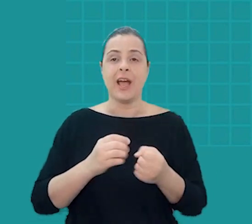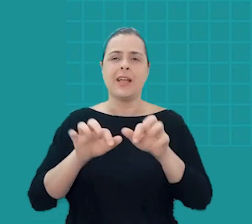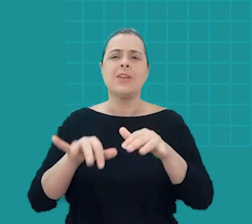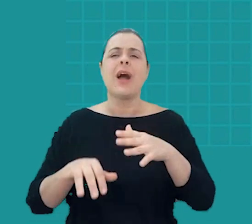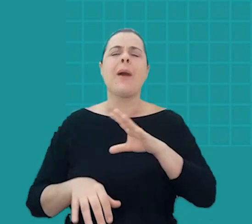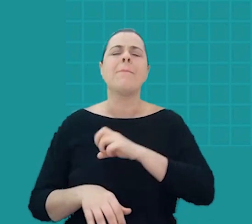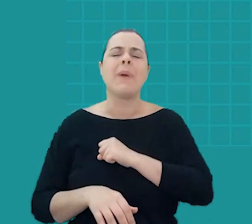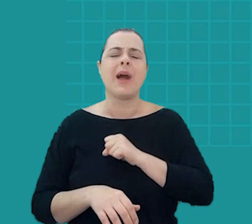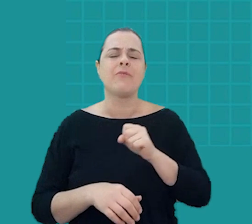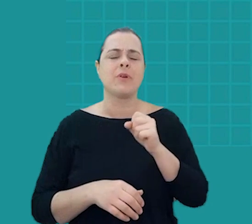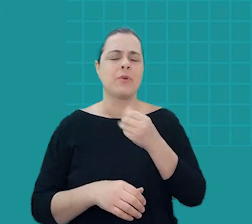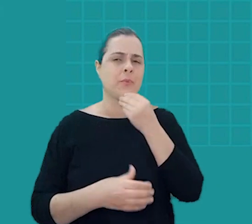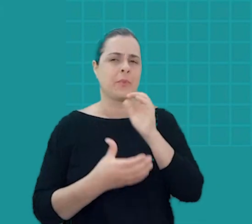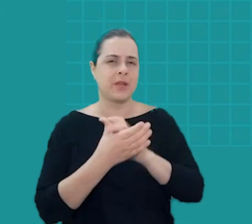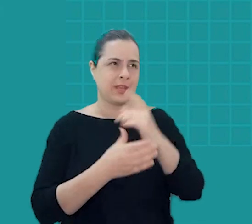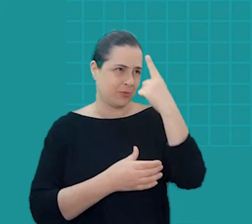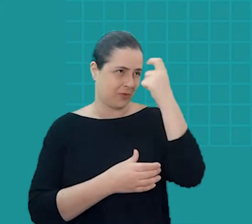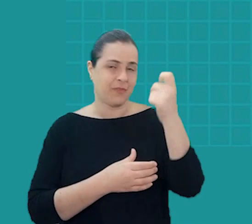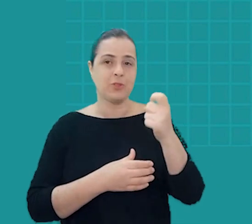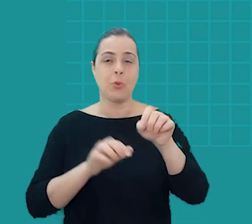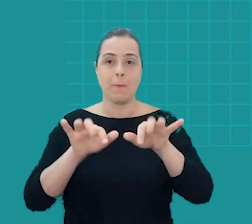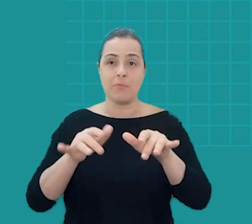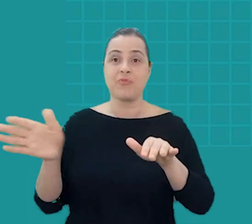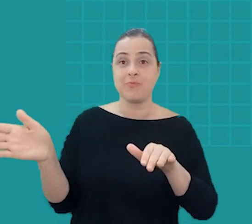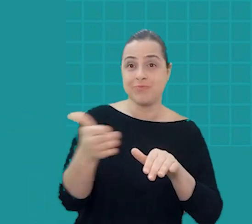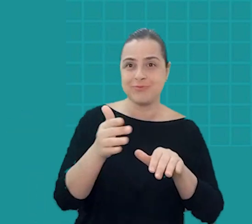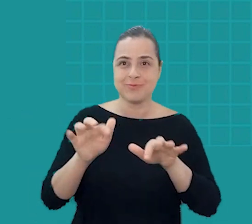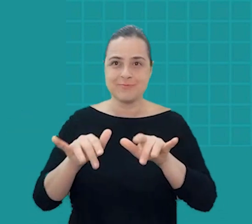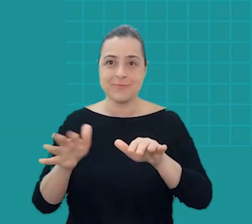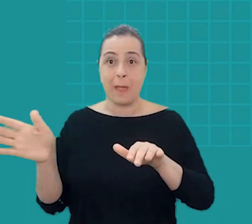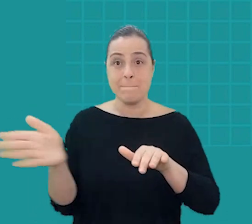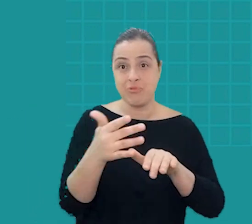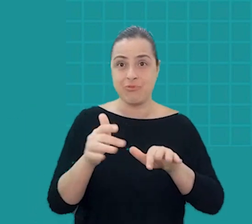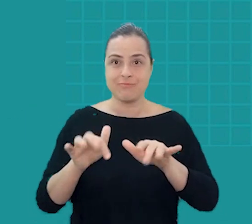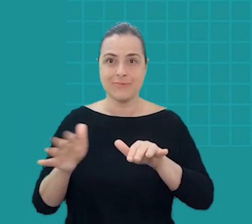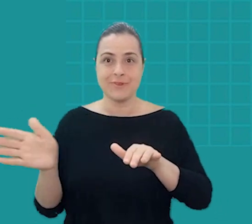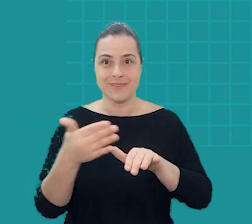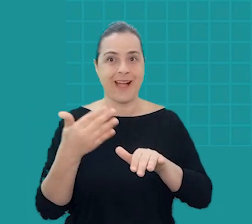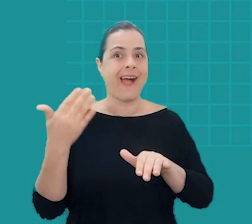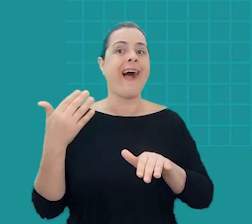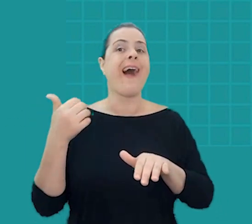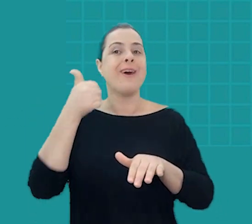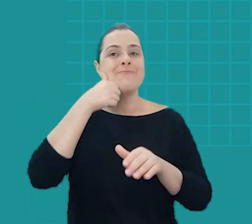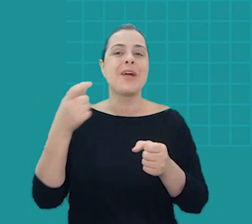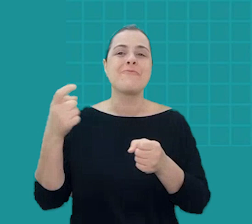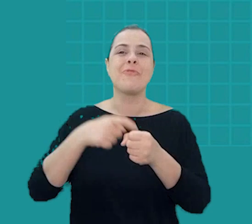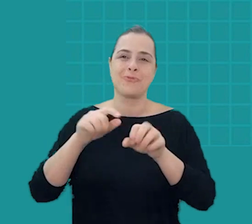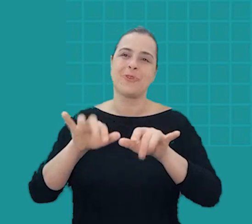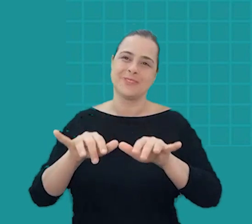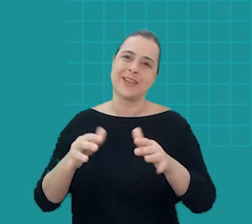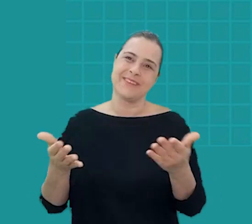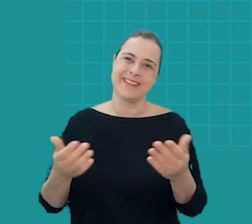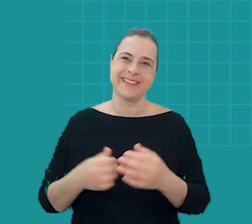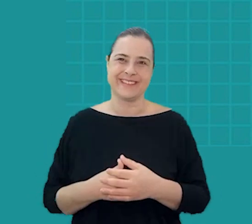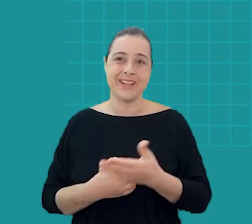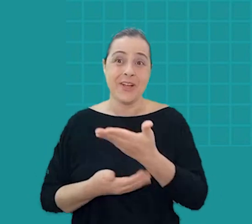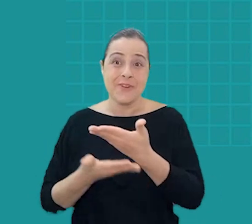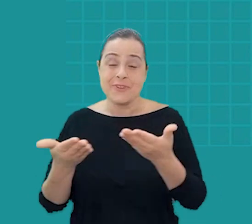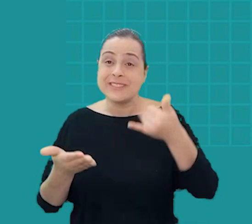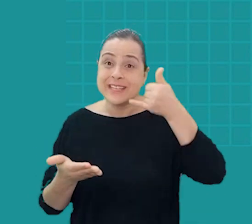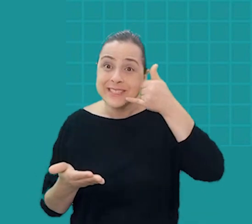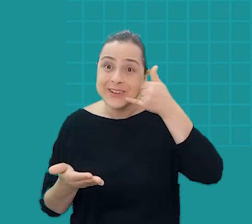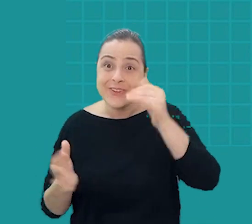vai para frente. E mais do que isso, muitas das coisas que a gente usa hoje vieram da acessibilidade.